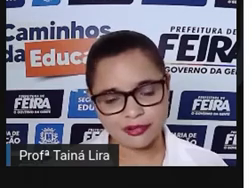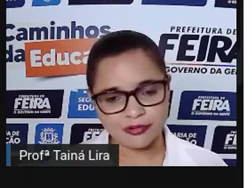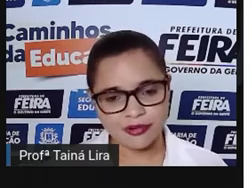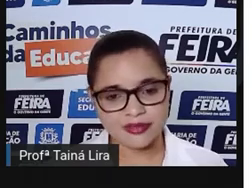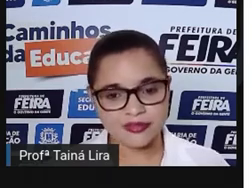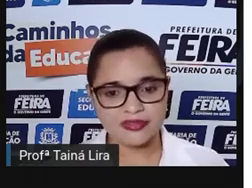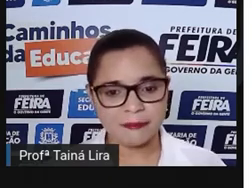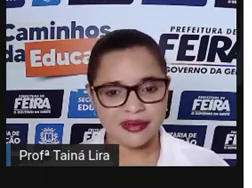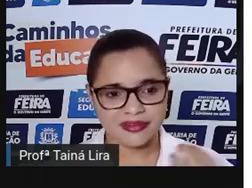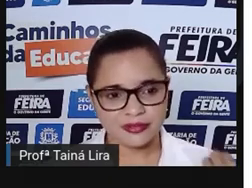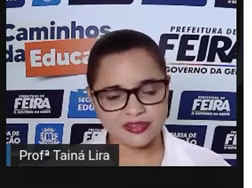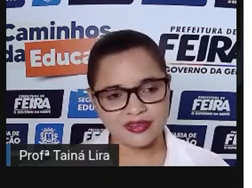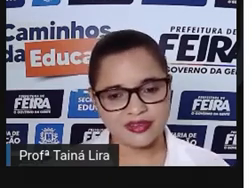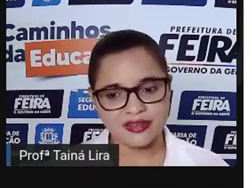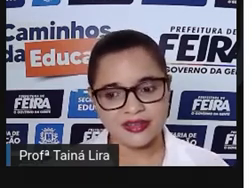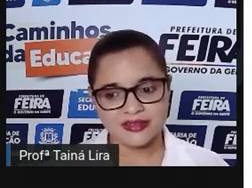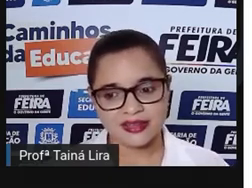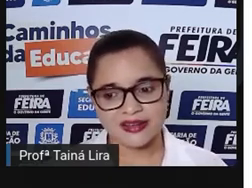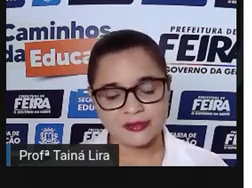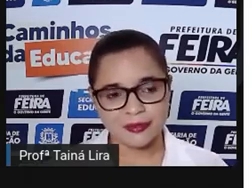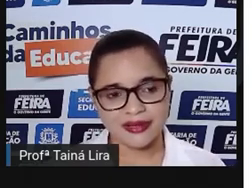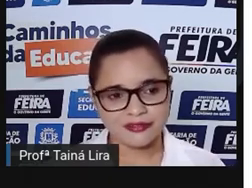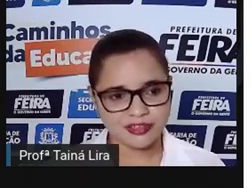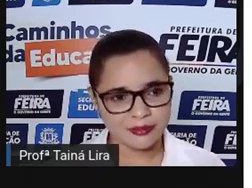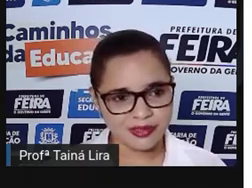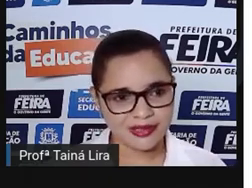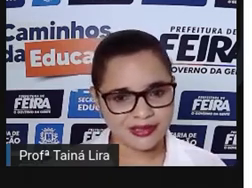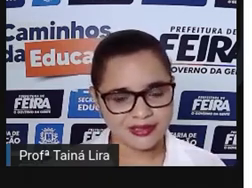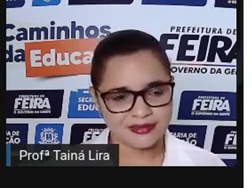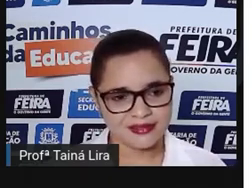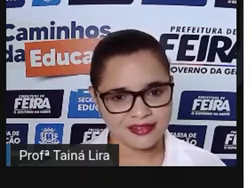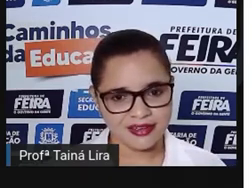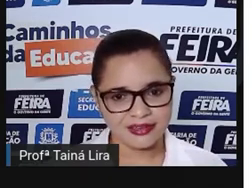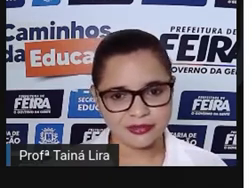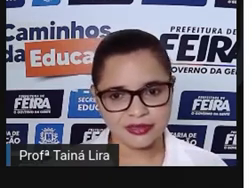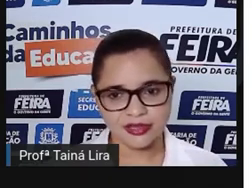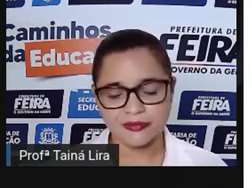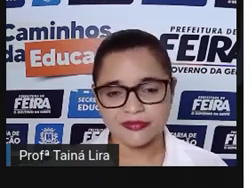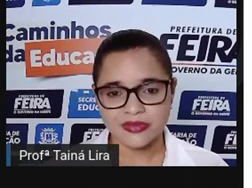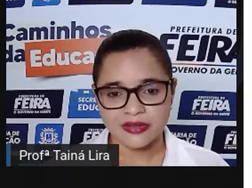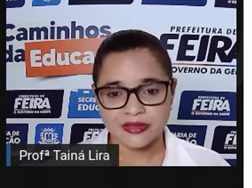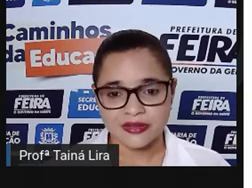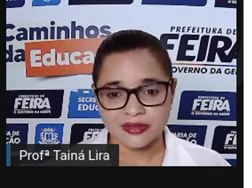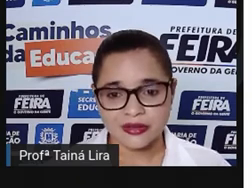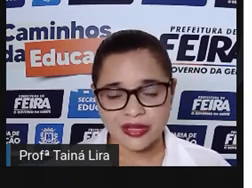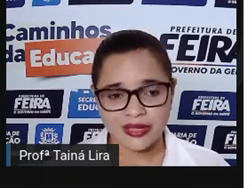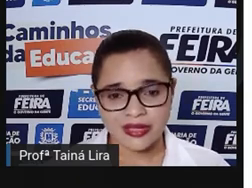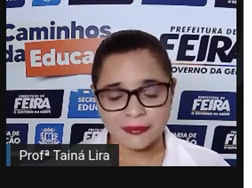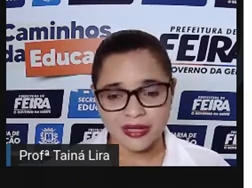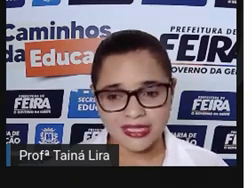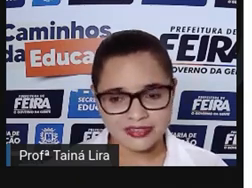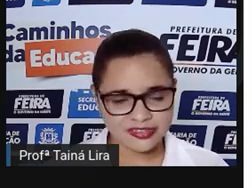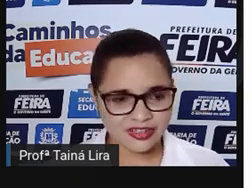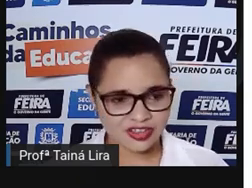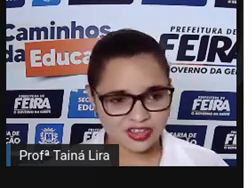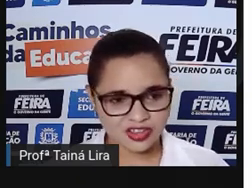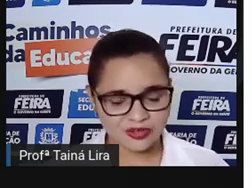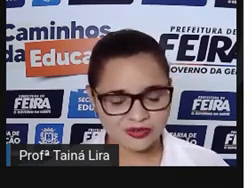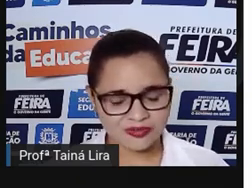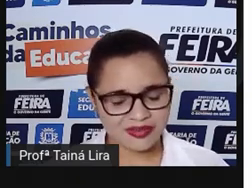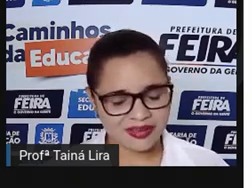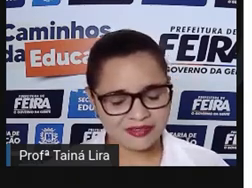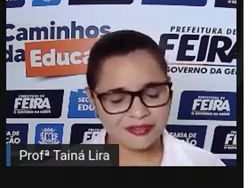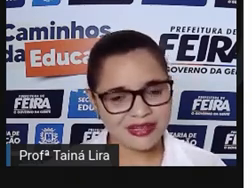um foco aí nos impactos que traz para a vida moderna, certo? Então, antes da